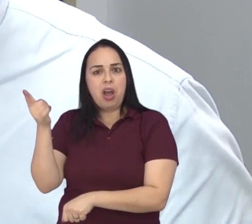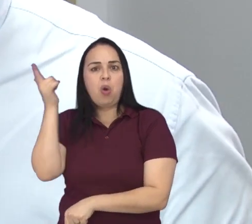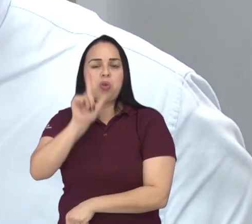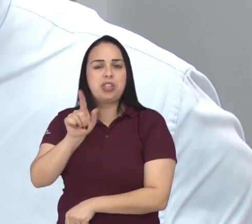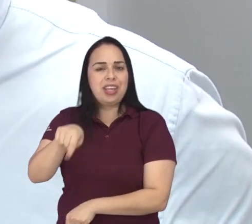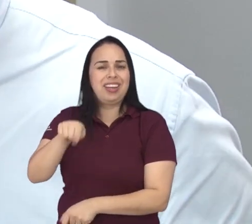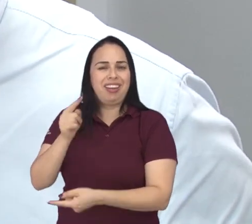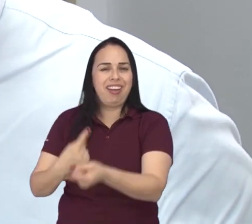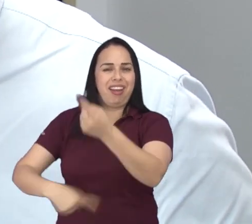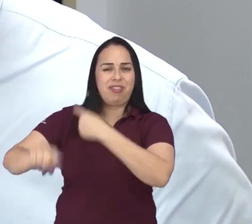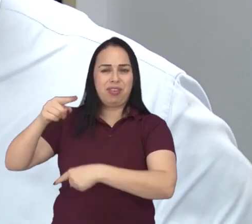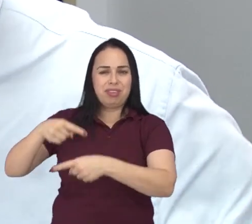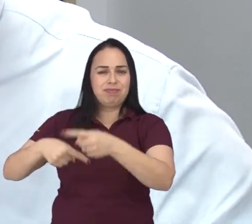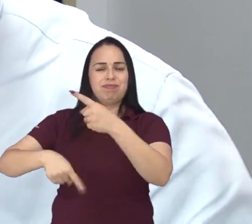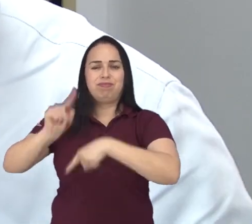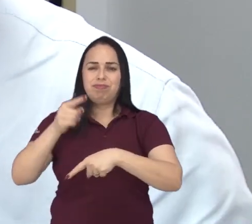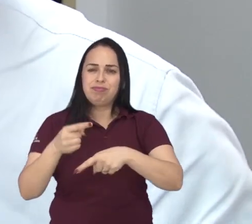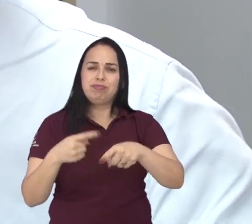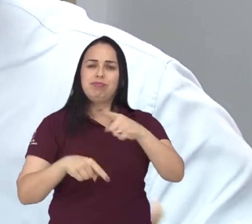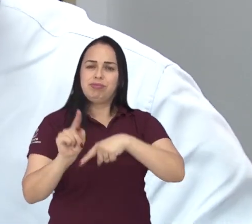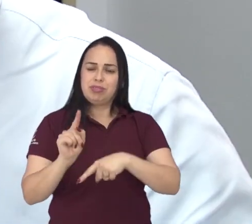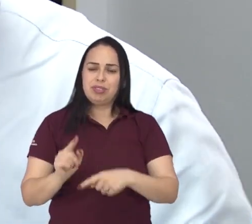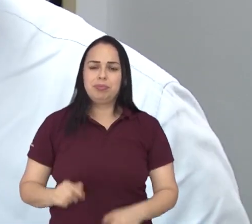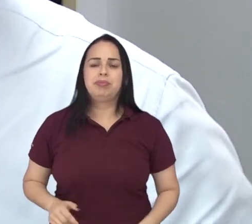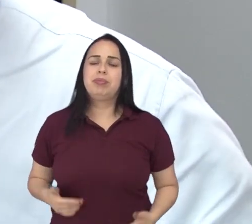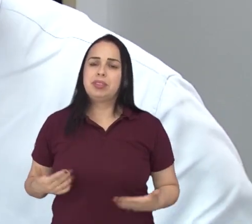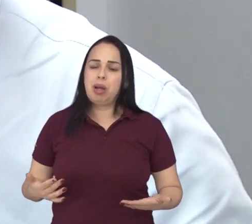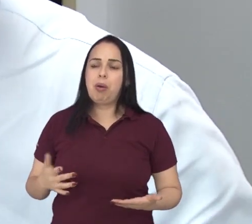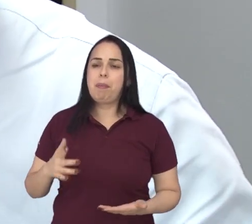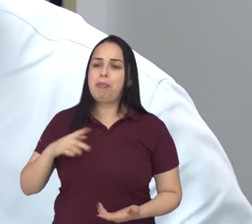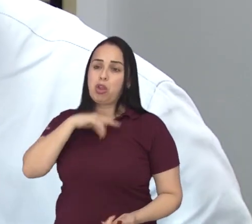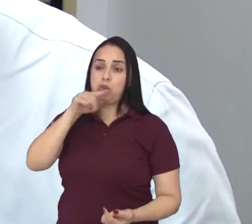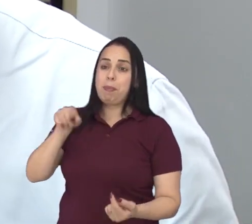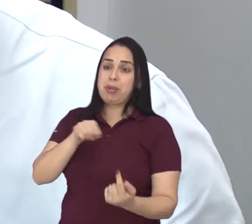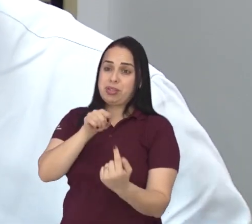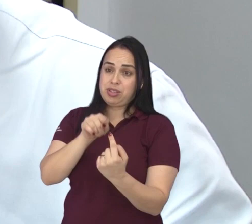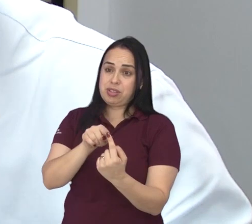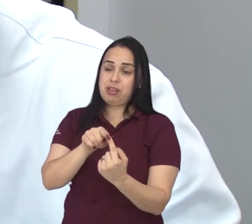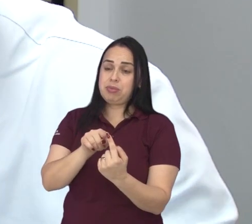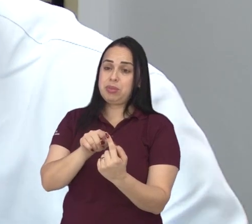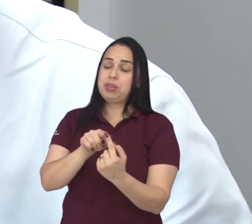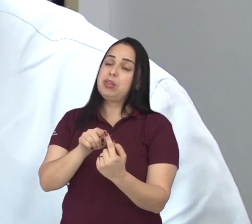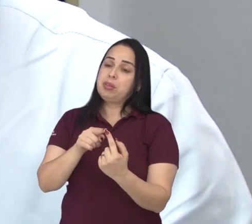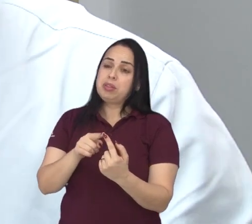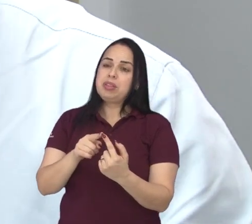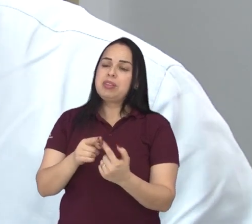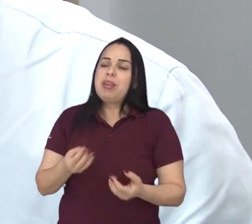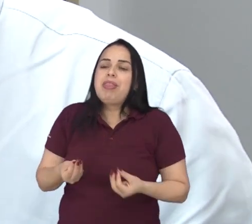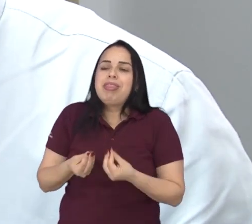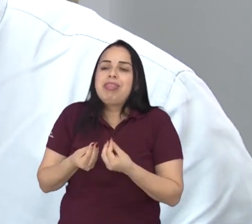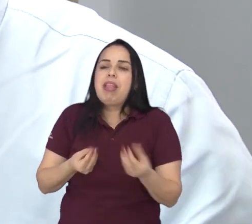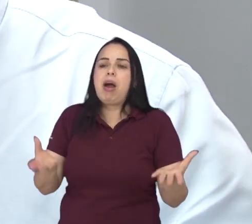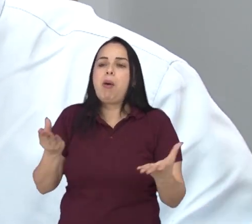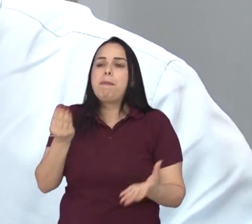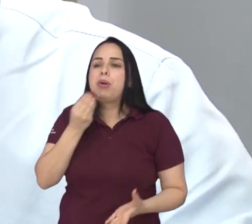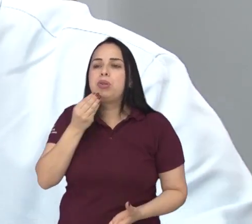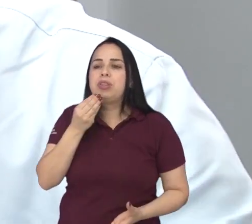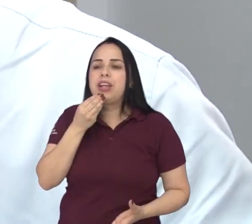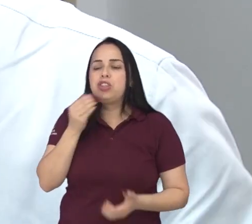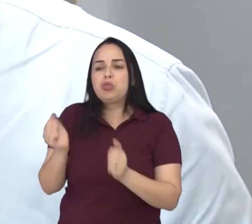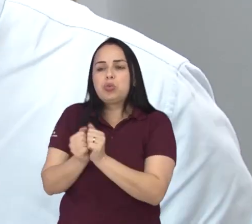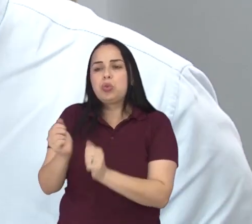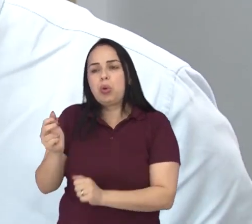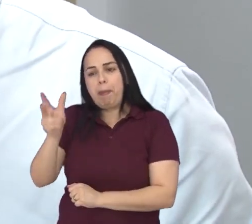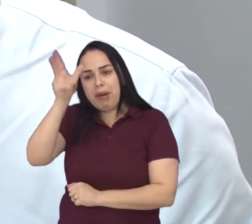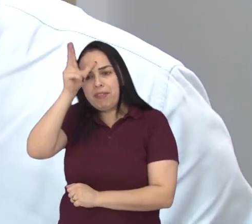que esse empreendedorismo possa cada vez mais ter espaço e vez na sociedade. Então, a nossa missão aqui, enquanto parlamentares, poder